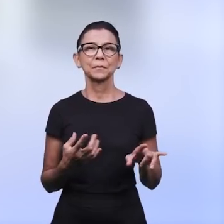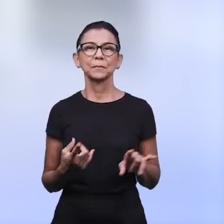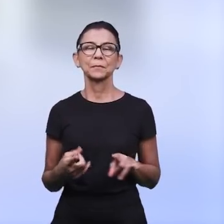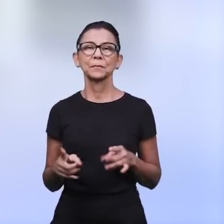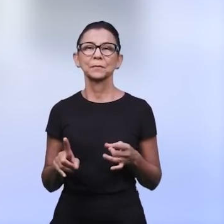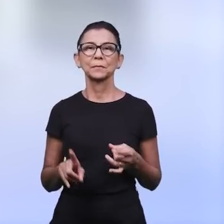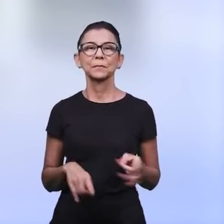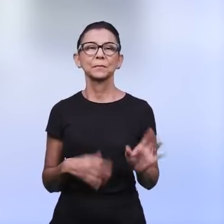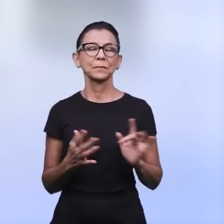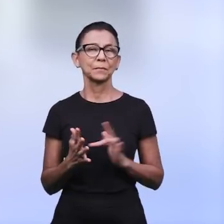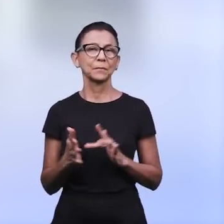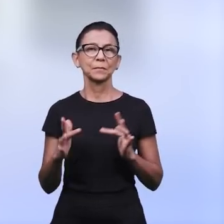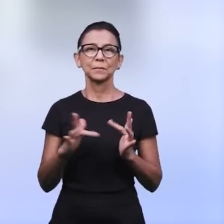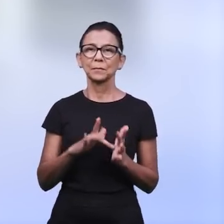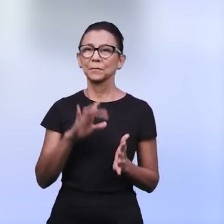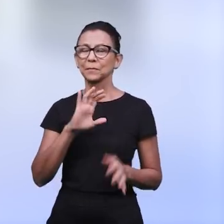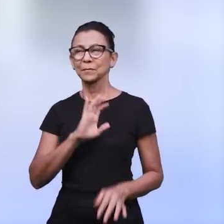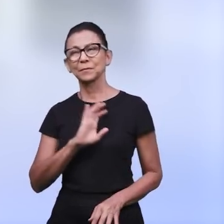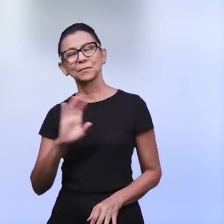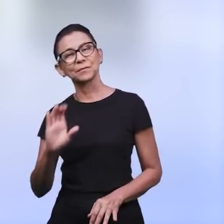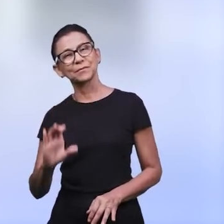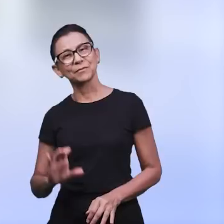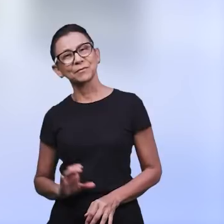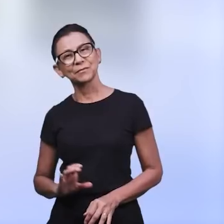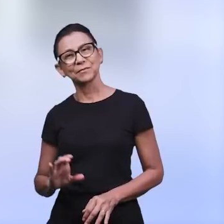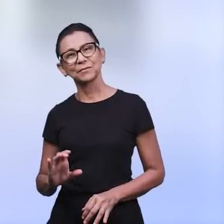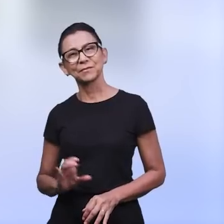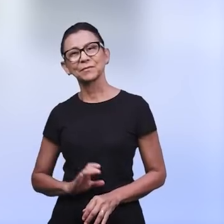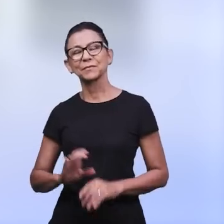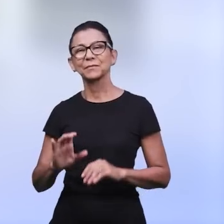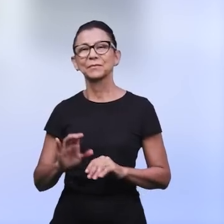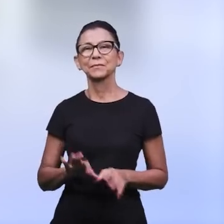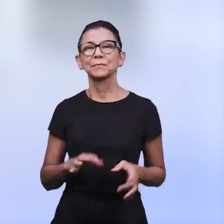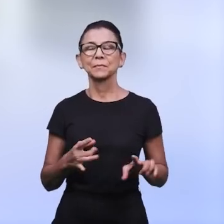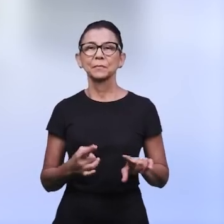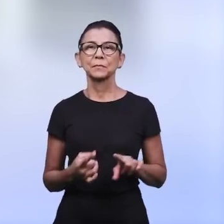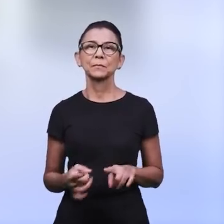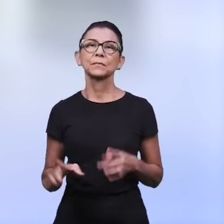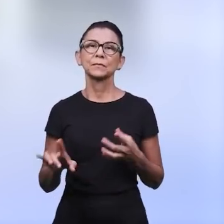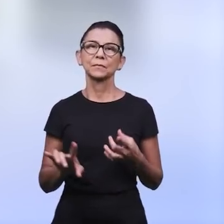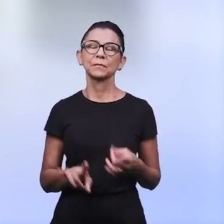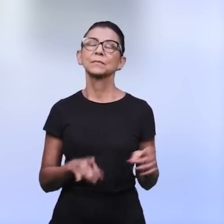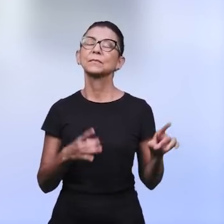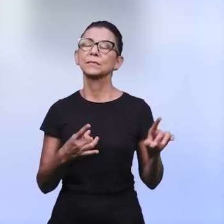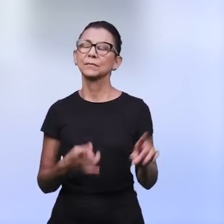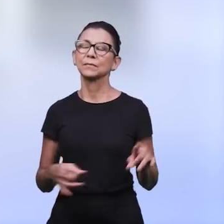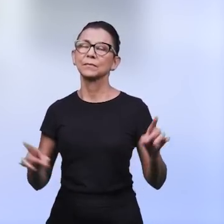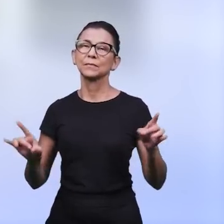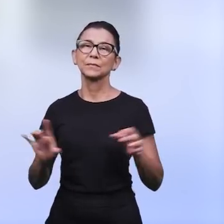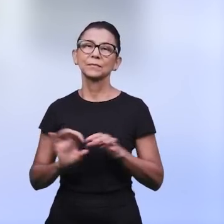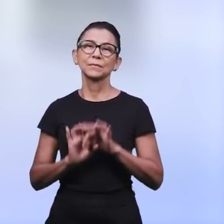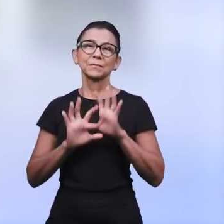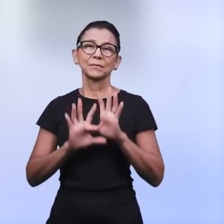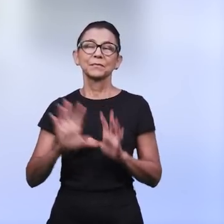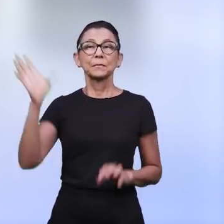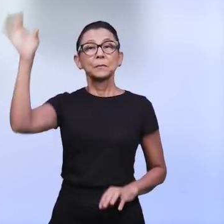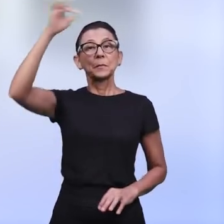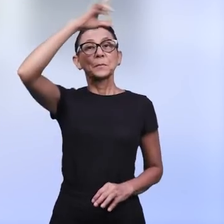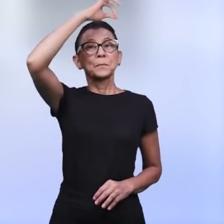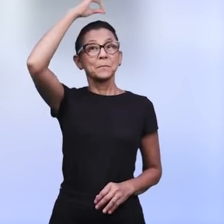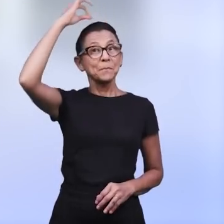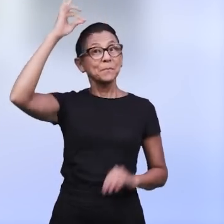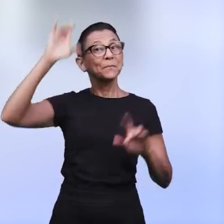Enche tua candeia, deixa brilhar, deixa o Espírito